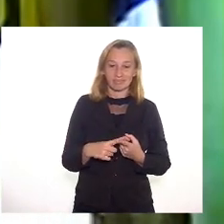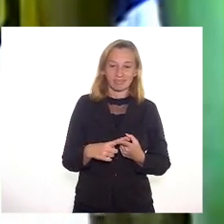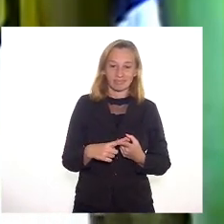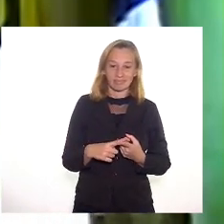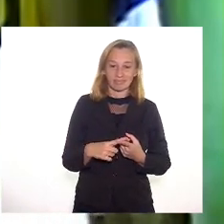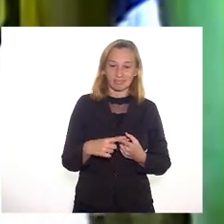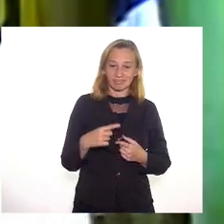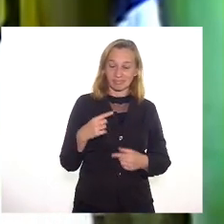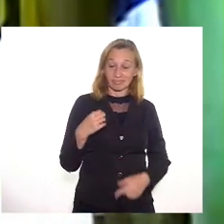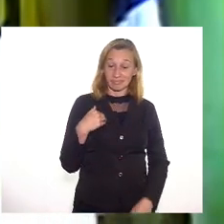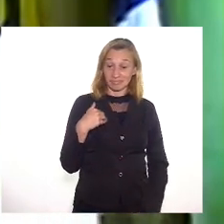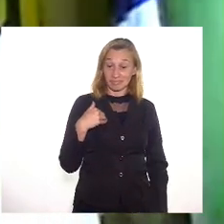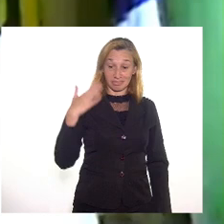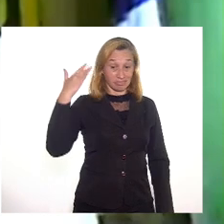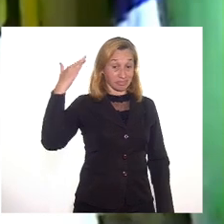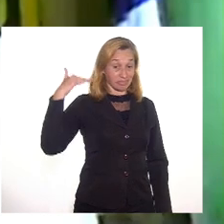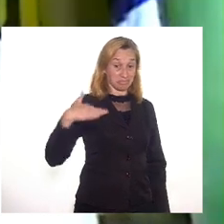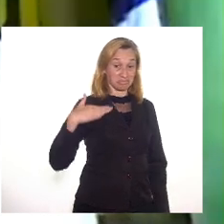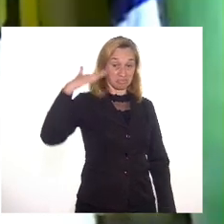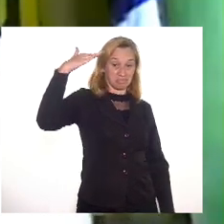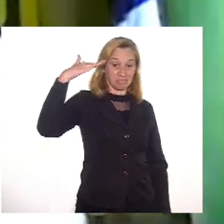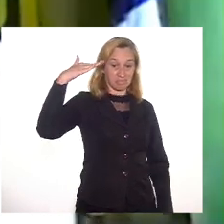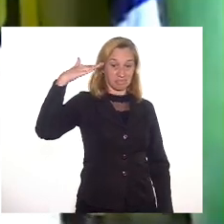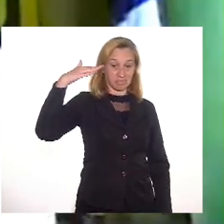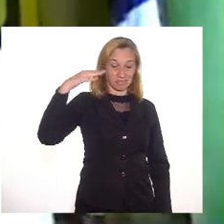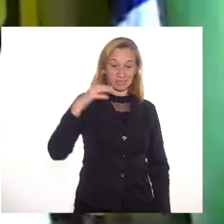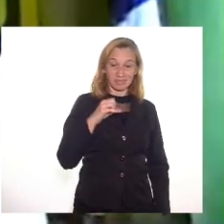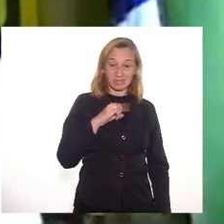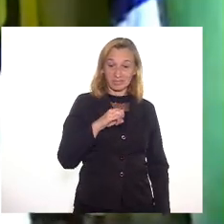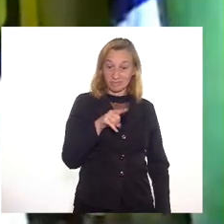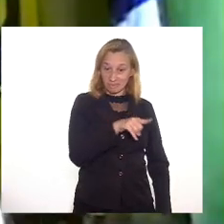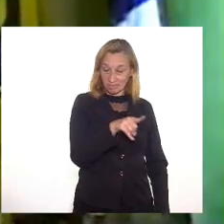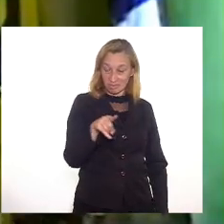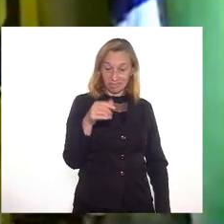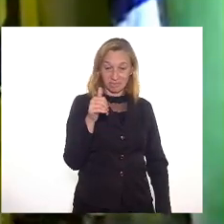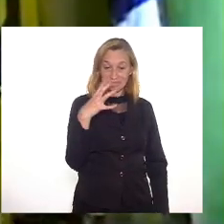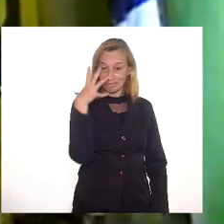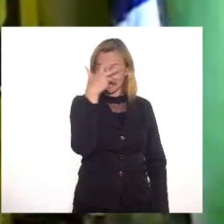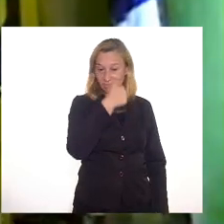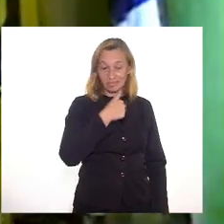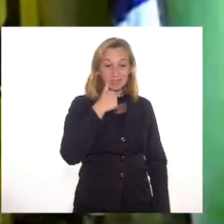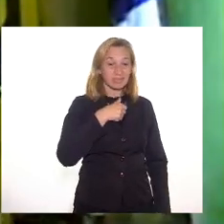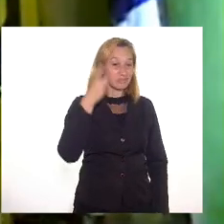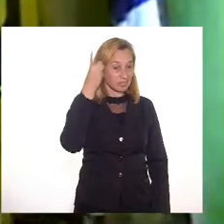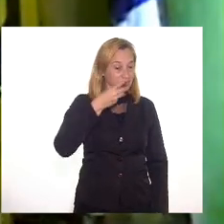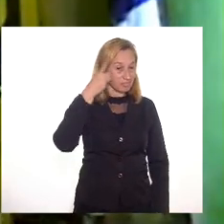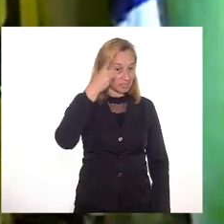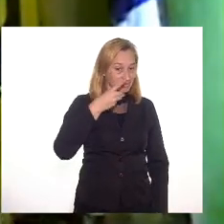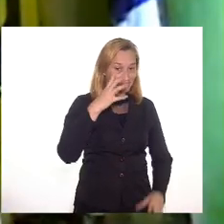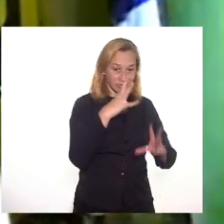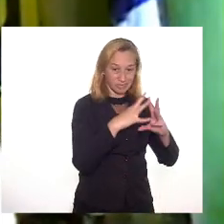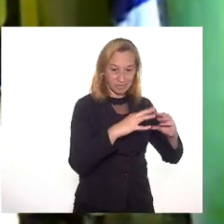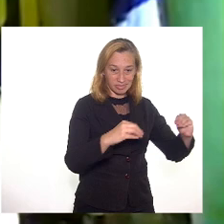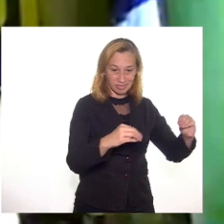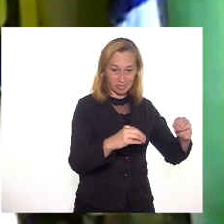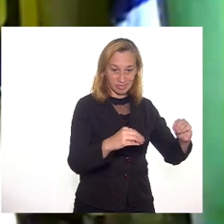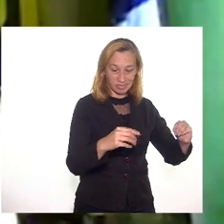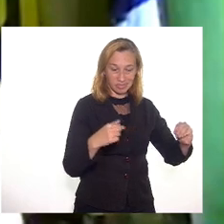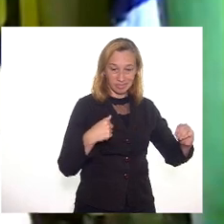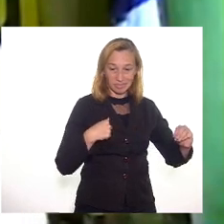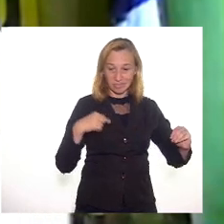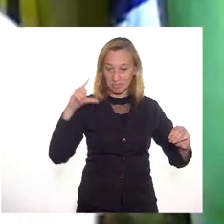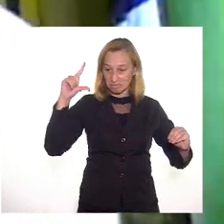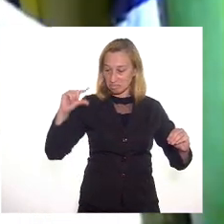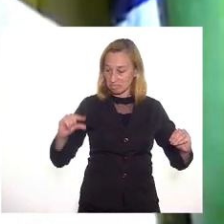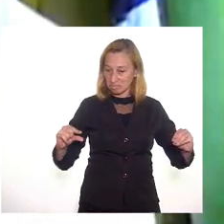cresce. na hora que fica sem as belas deputadas na tela da derrota para o Dionísio Lins.